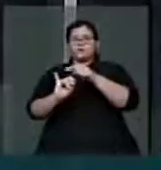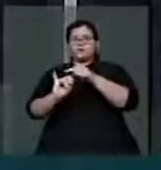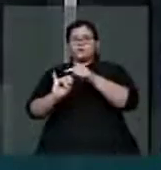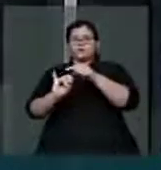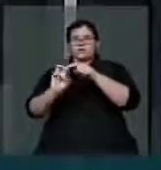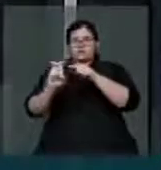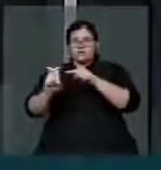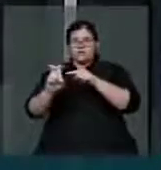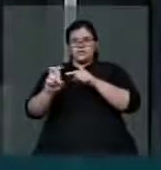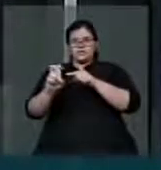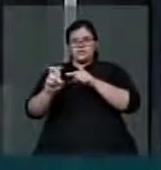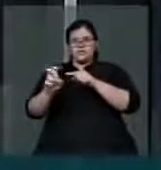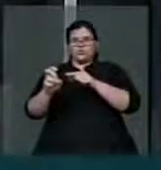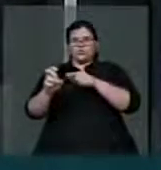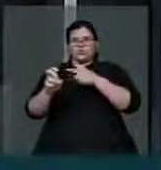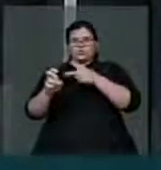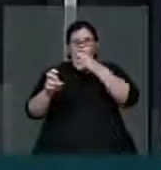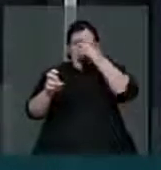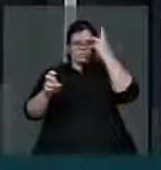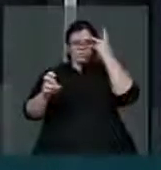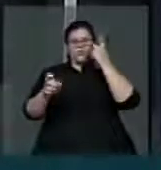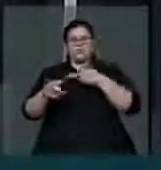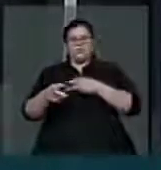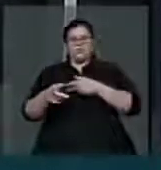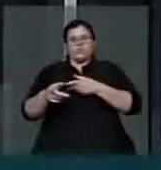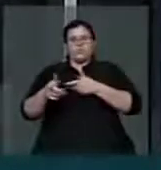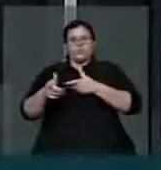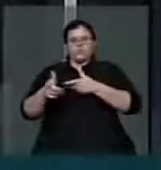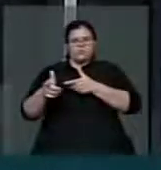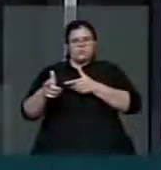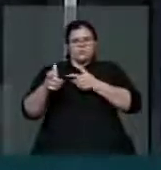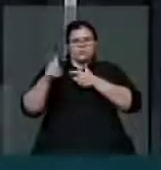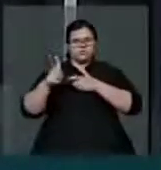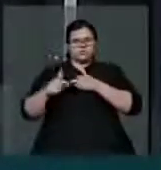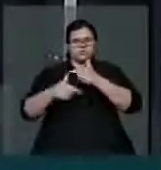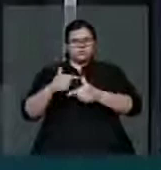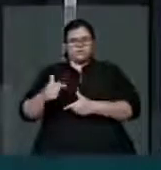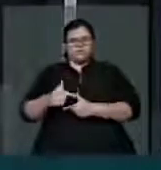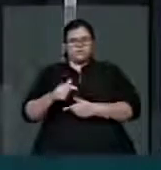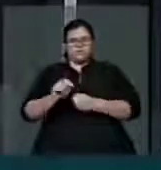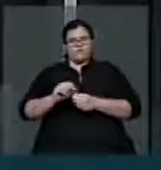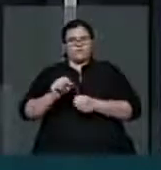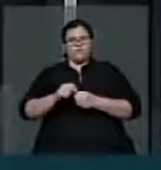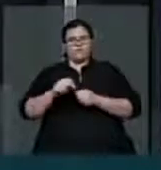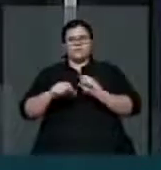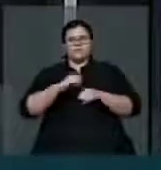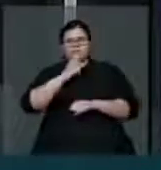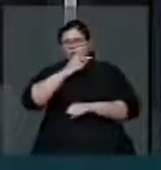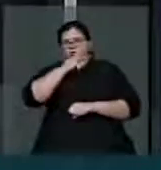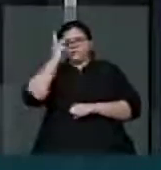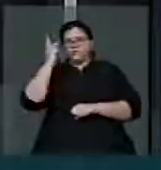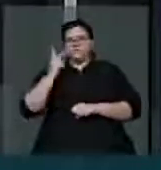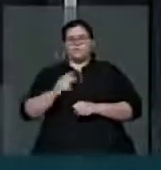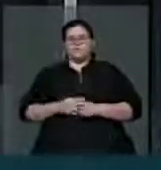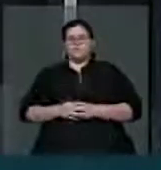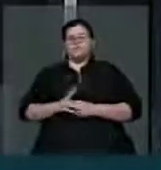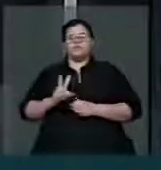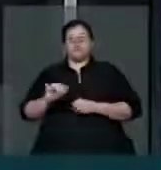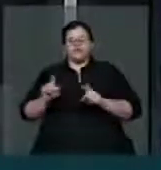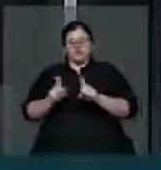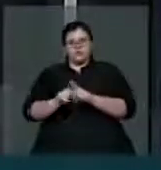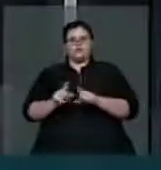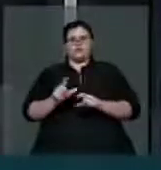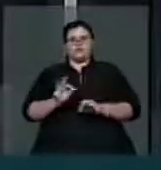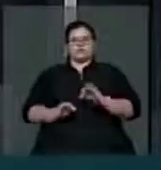julgados no dia 27. Então, são 2 casos correlatos no mesmo ano. E,